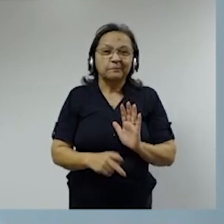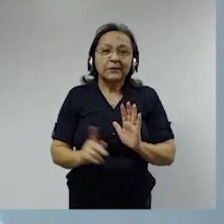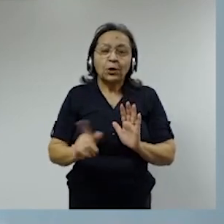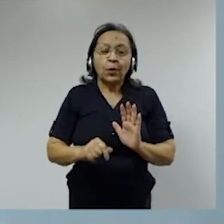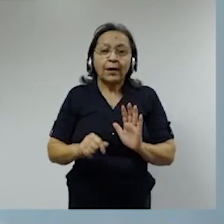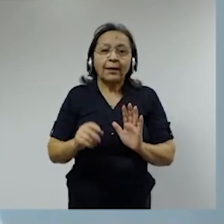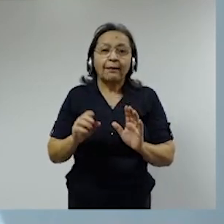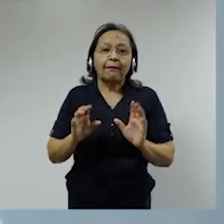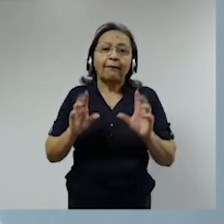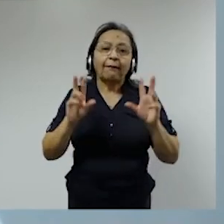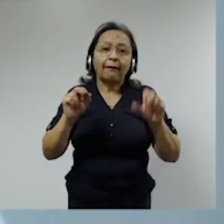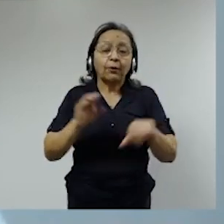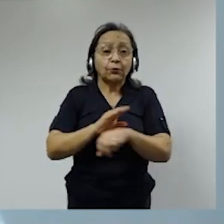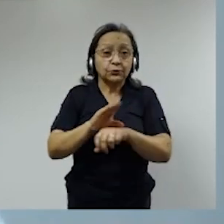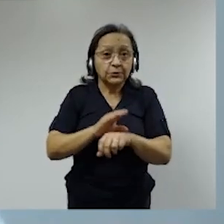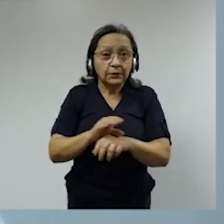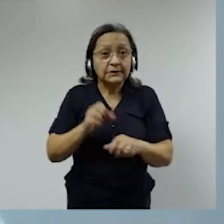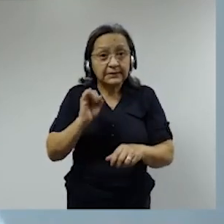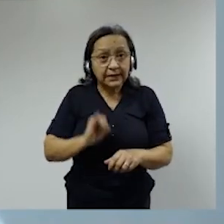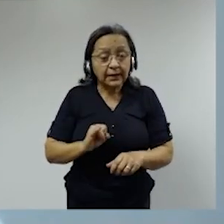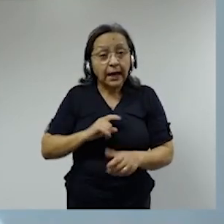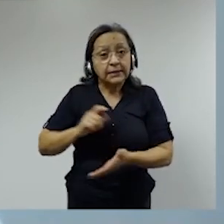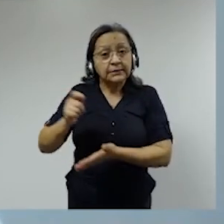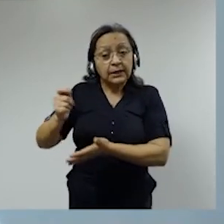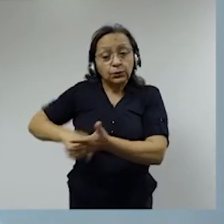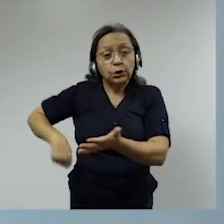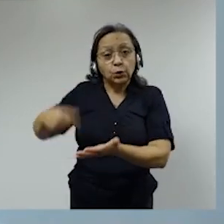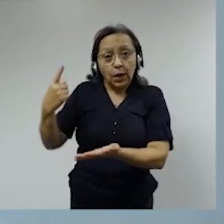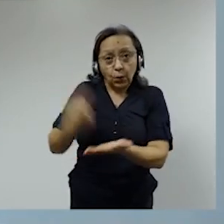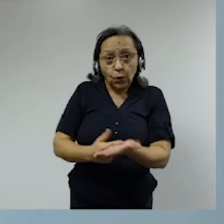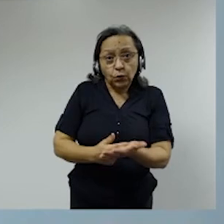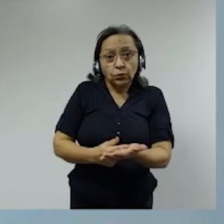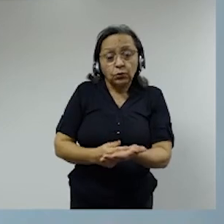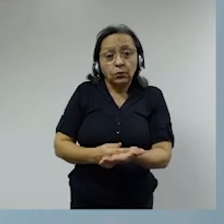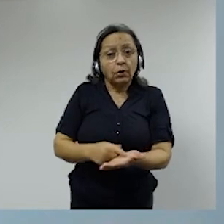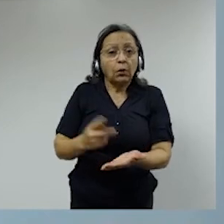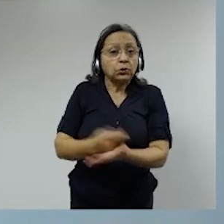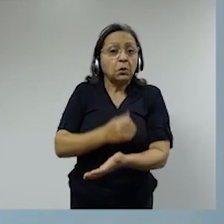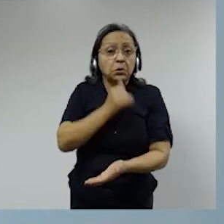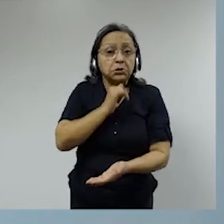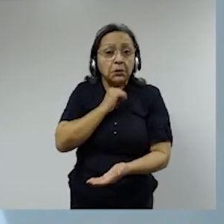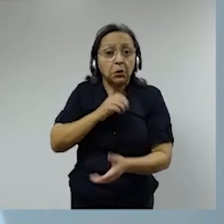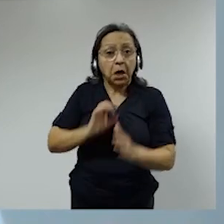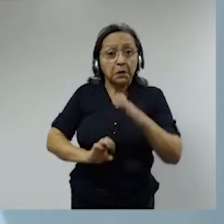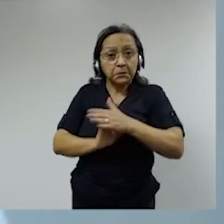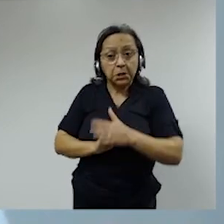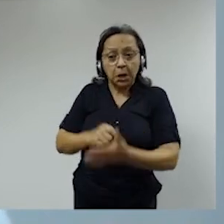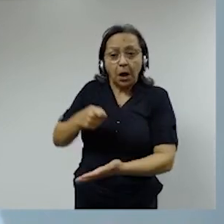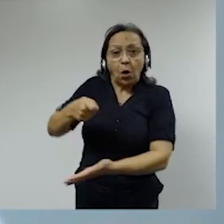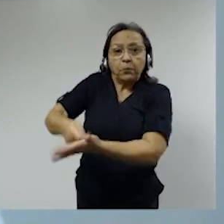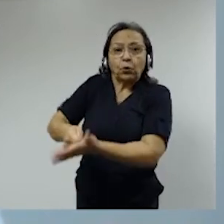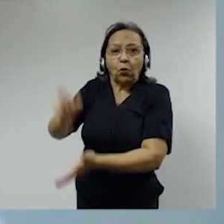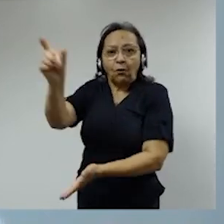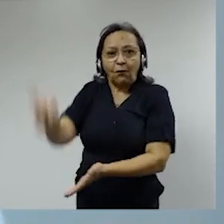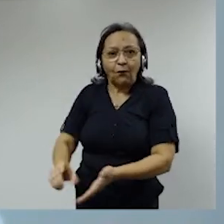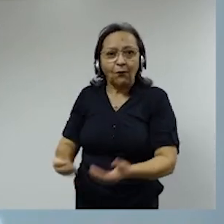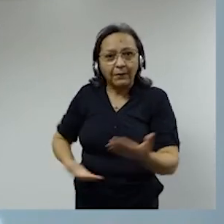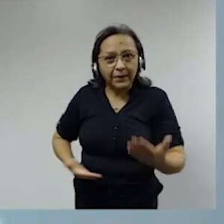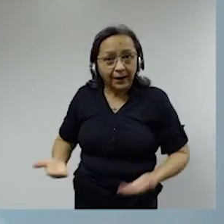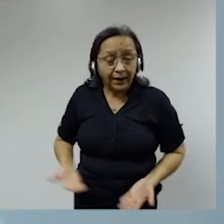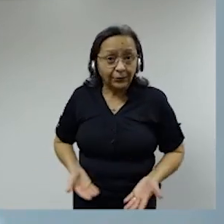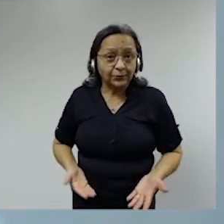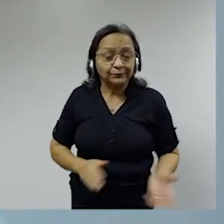questão constitucional, caso a assinatura do acordo tenha sido, por exemplo, imposta ao empregador. Outra questão que tem